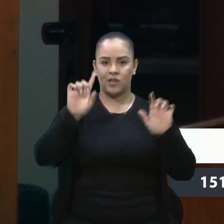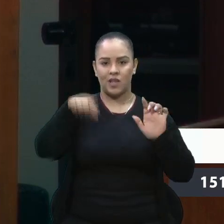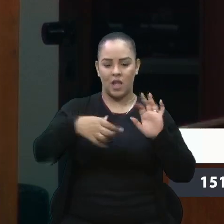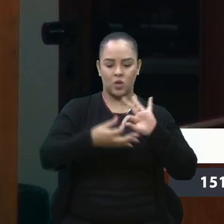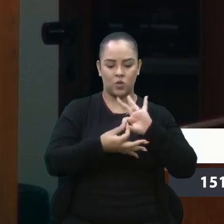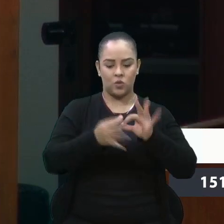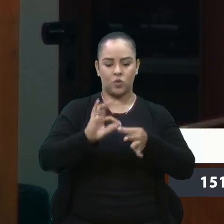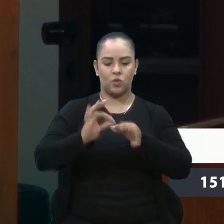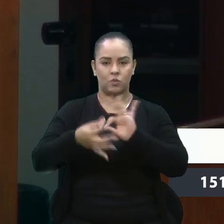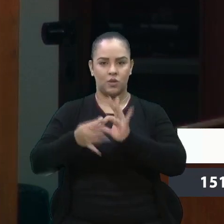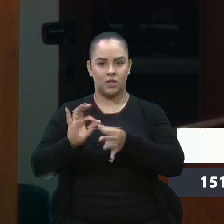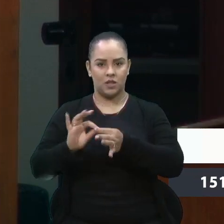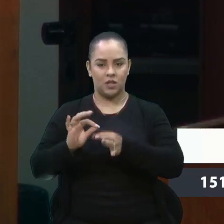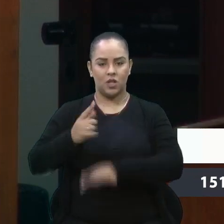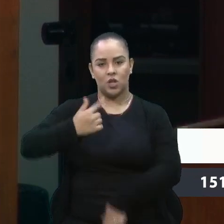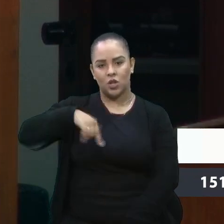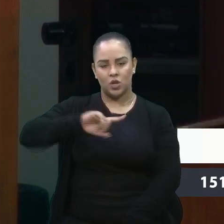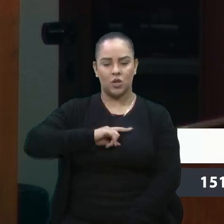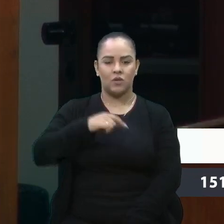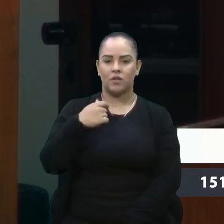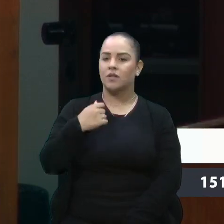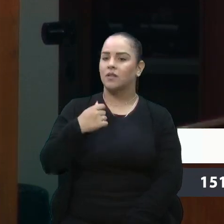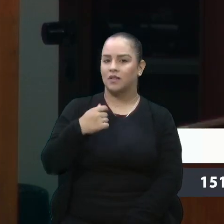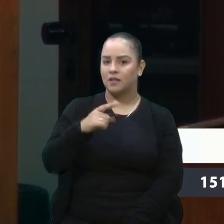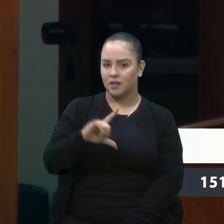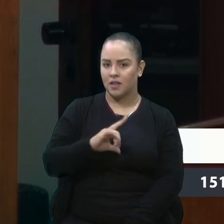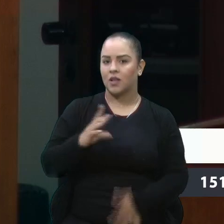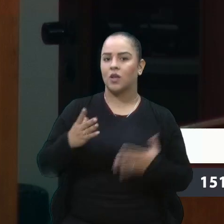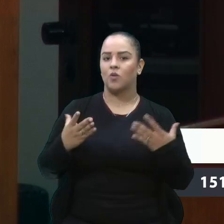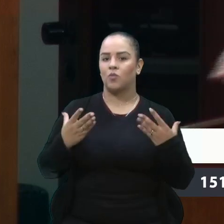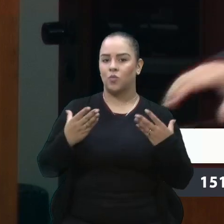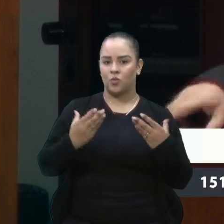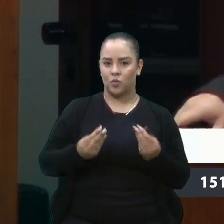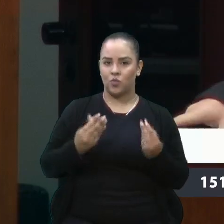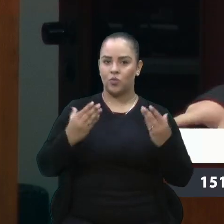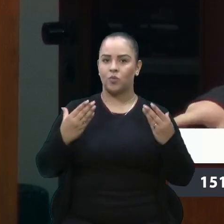eu acredito que nós temos muito mesmo para